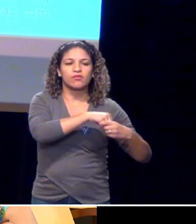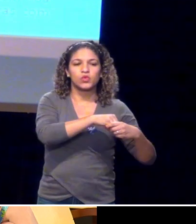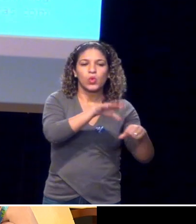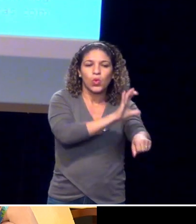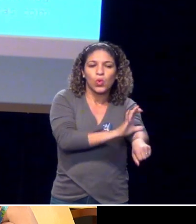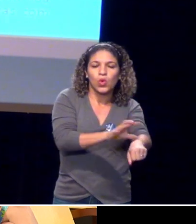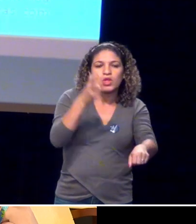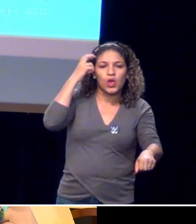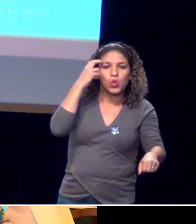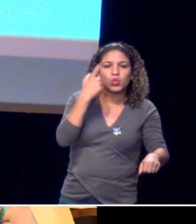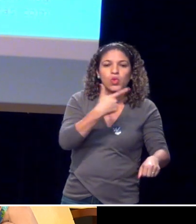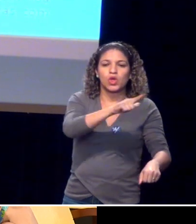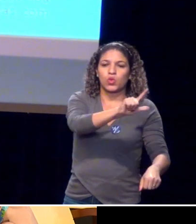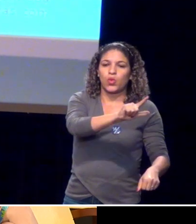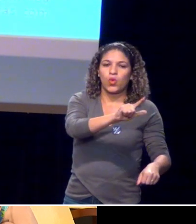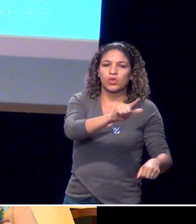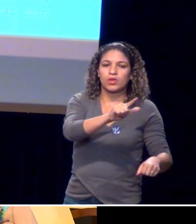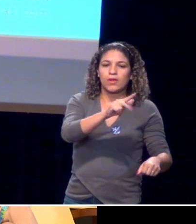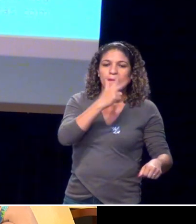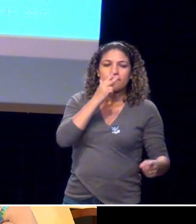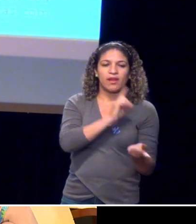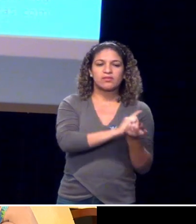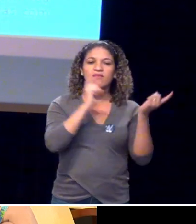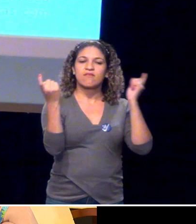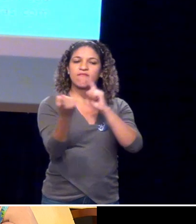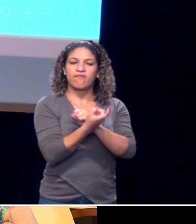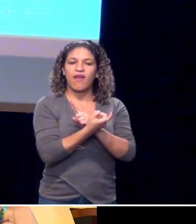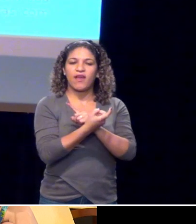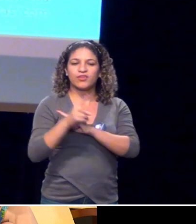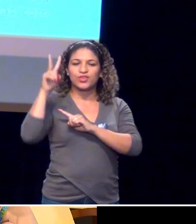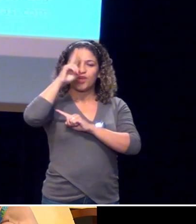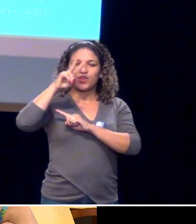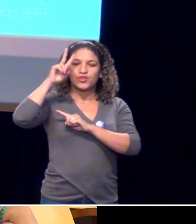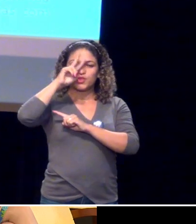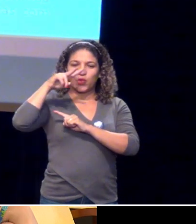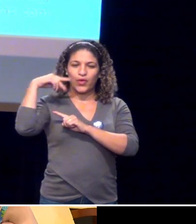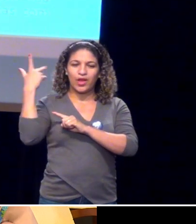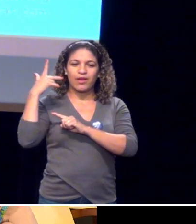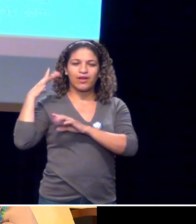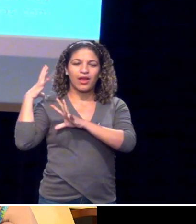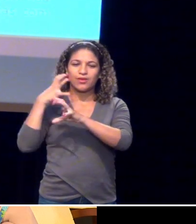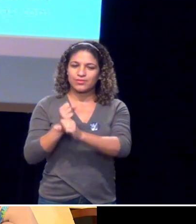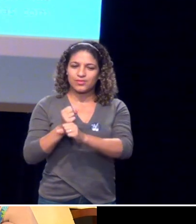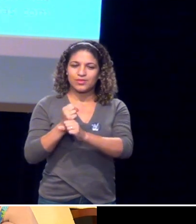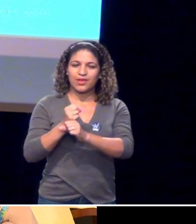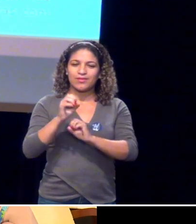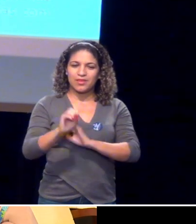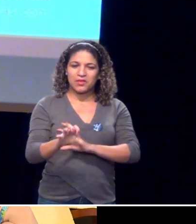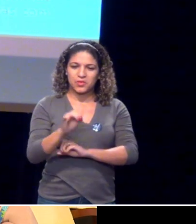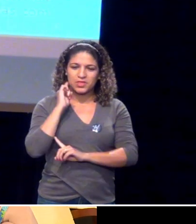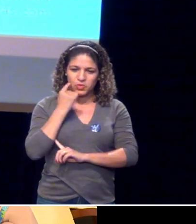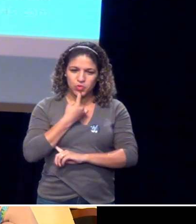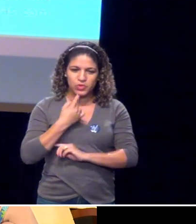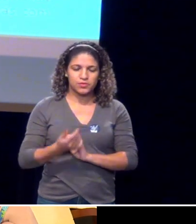cultura do outro, ou seja, eu me inverto a posição historicamente constituída em relação à educação